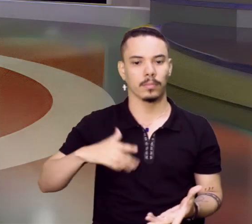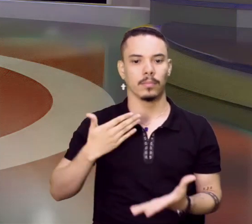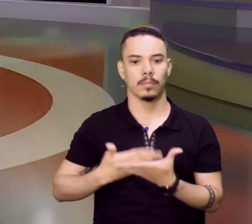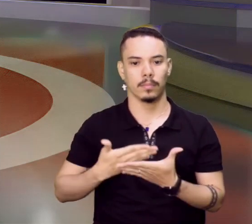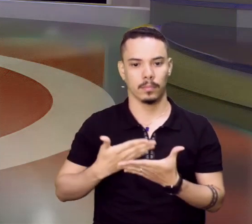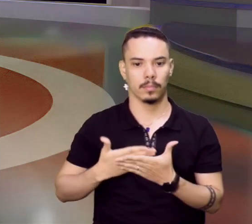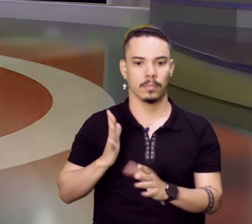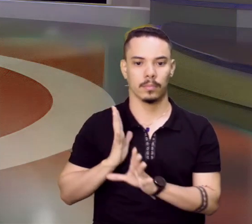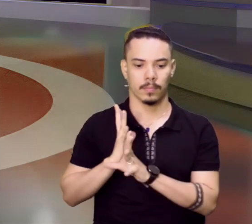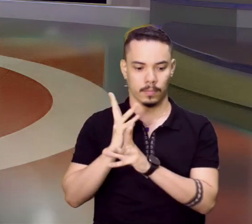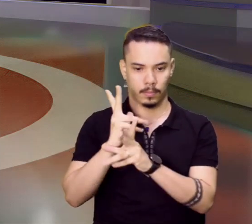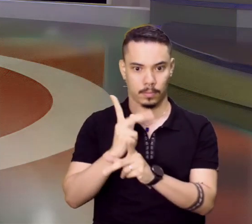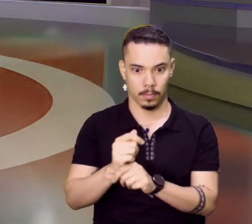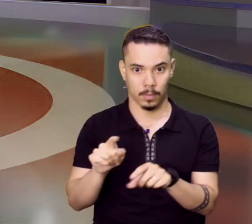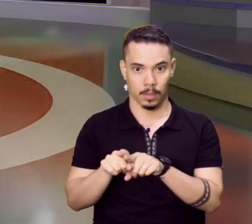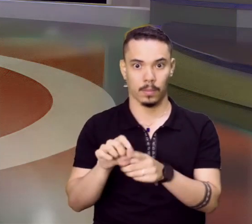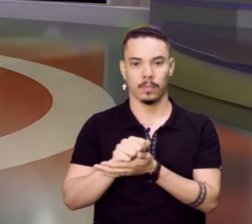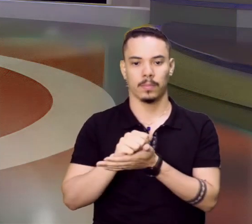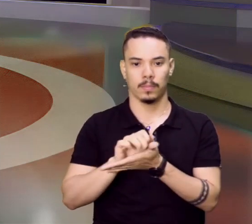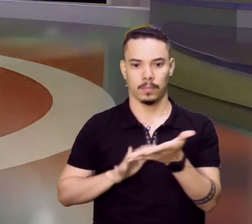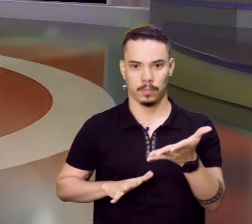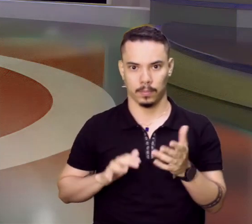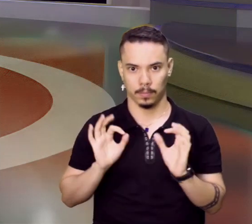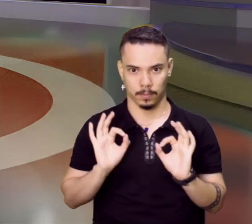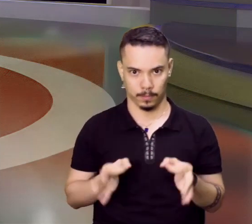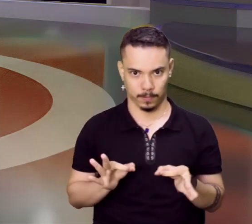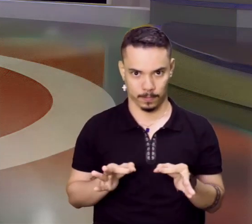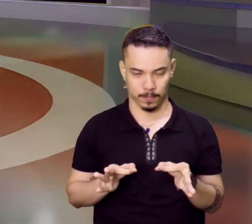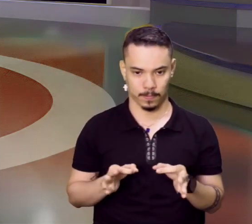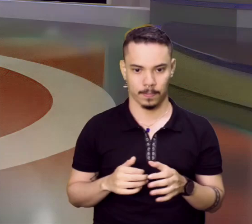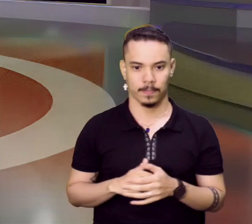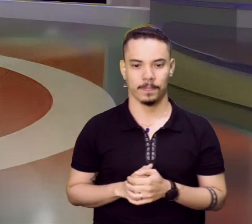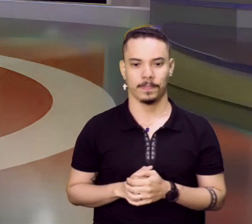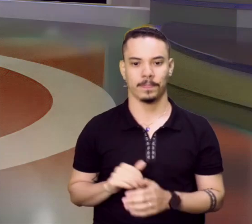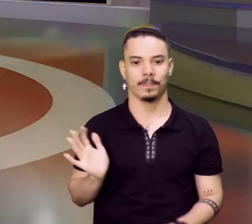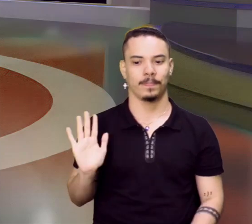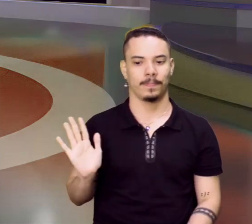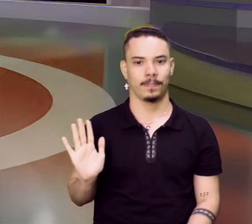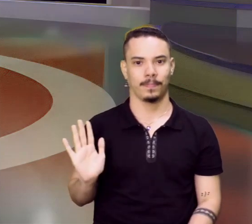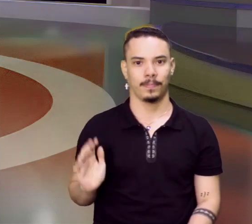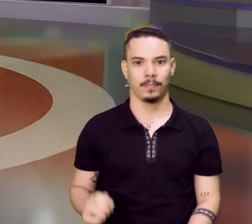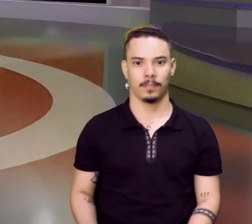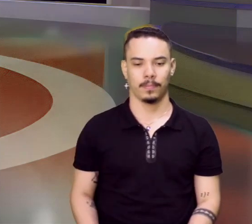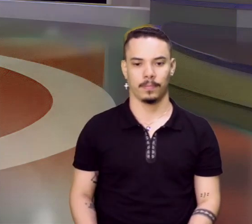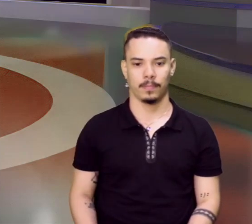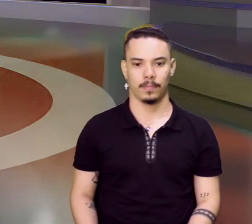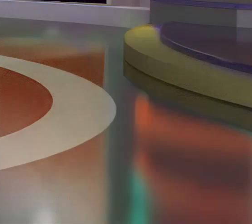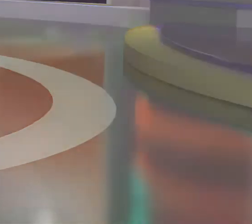review e os exercícios para a gente colocar em prática. See you next class. Bye, bye.